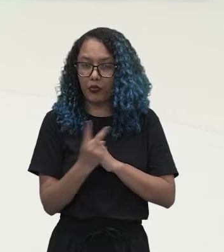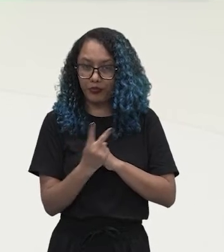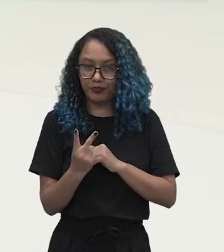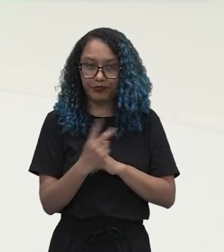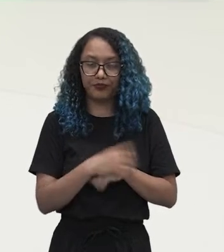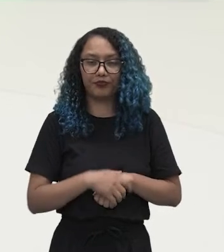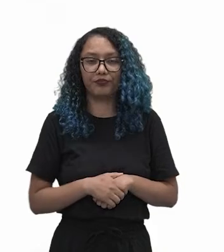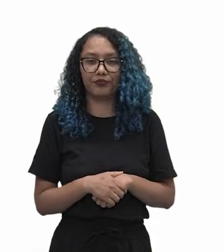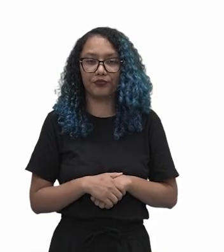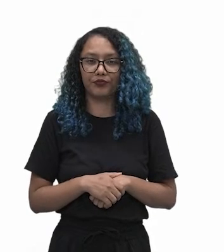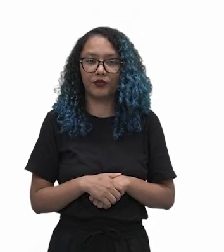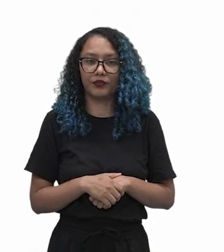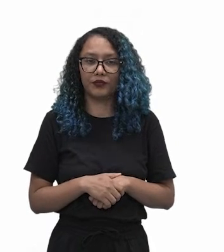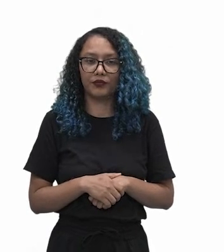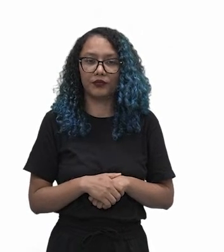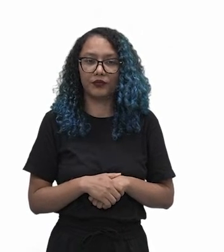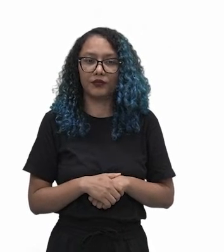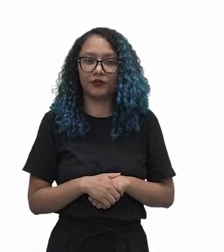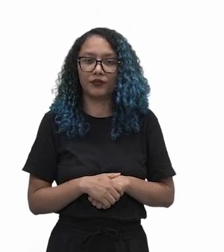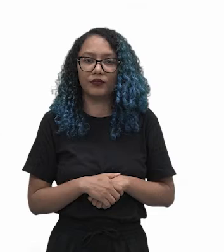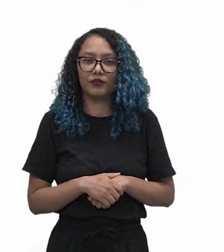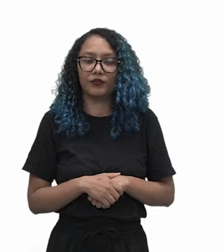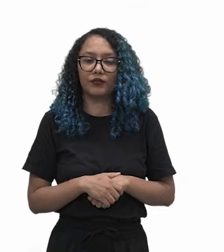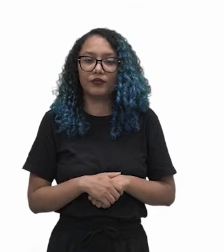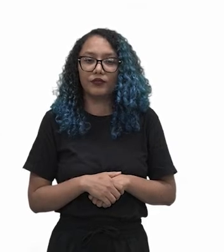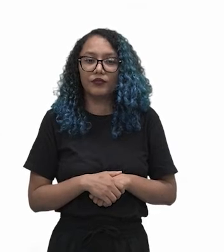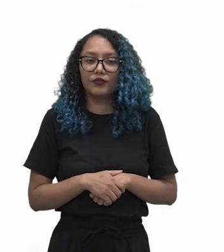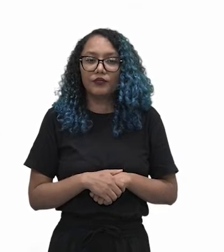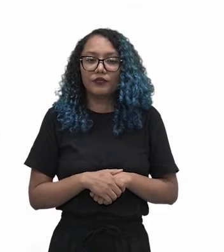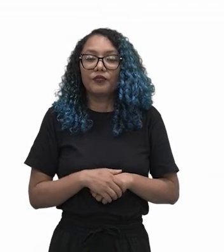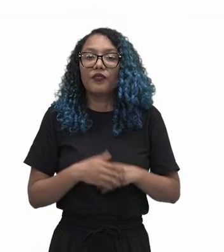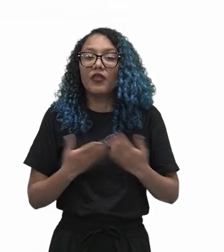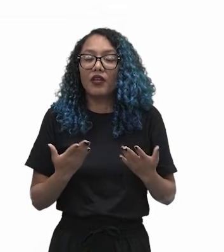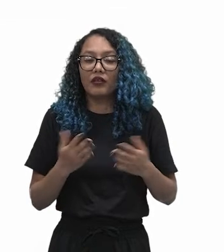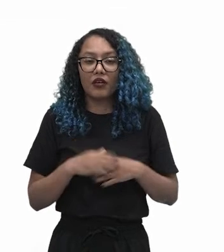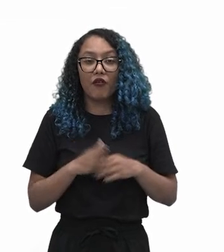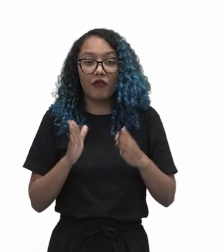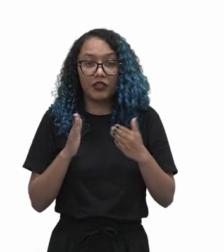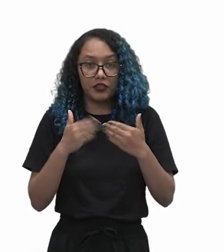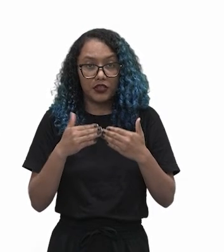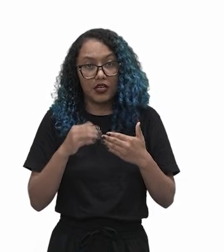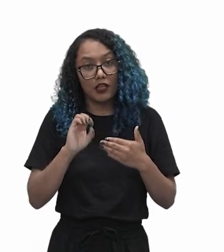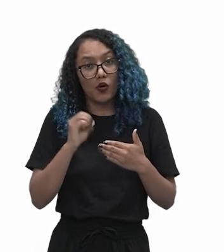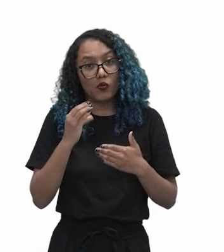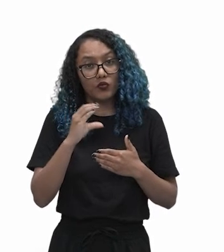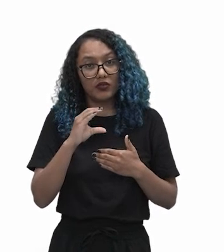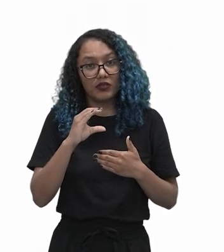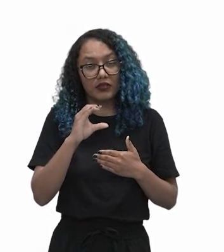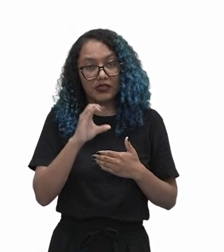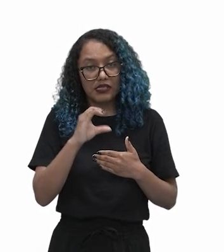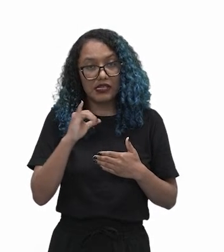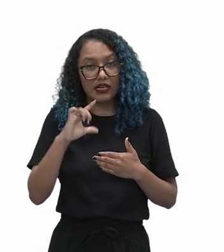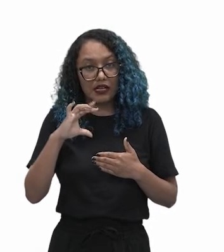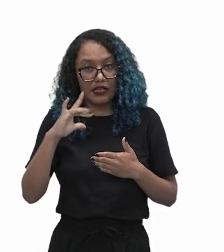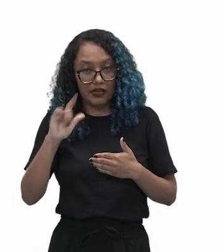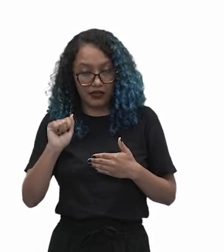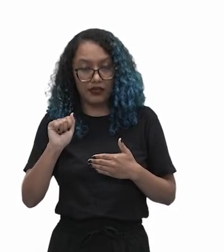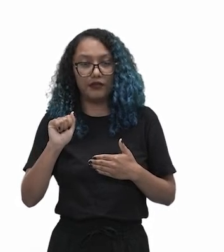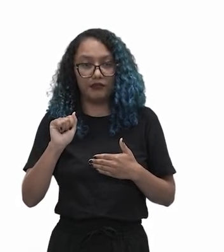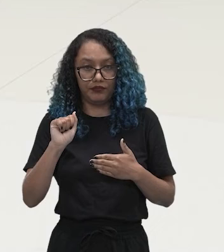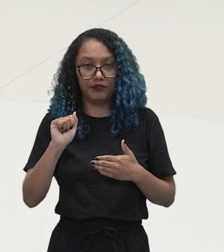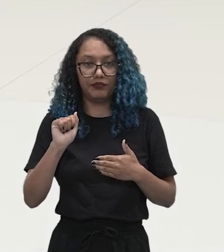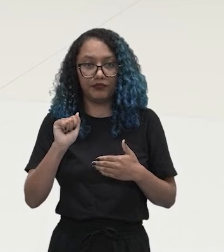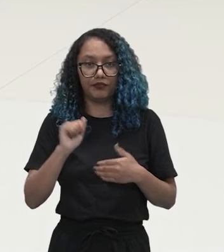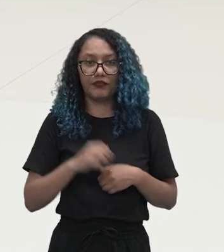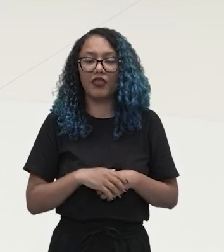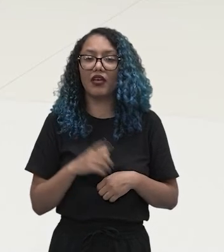alicíclicas. Observem aqui. As cadeias fechadas ou cíclicas são